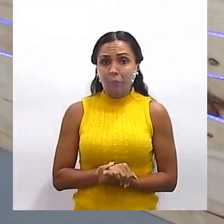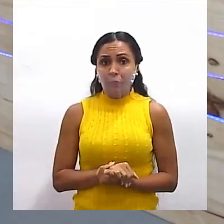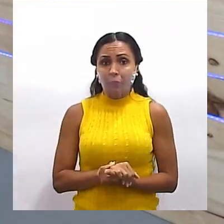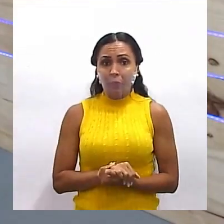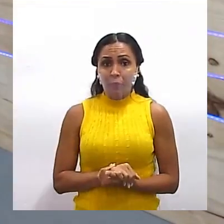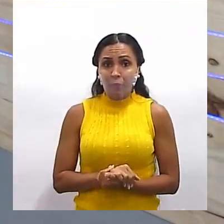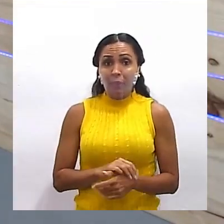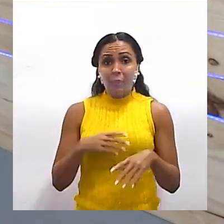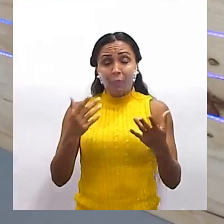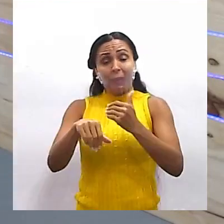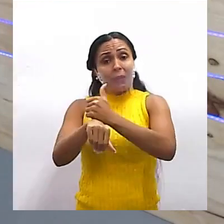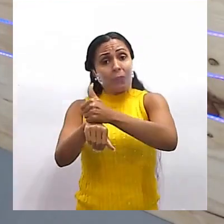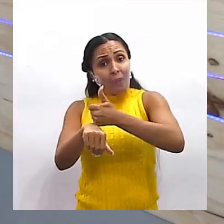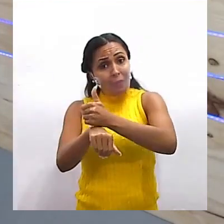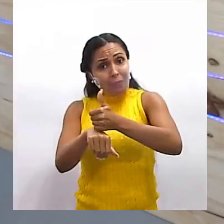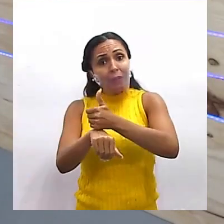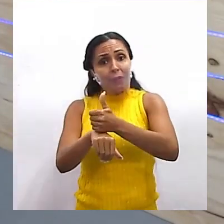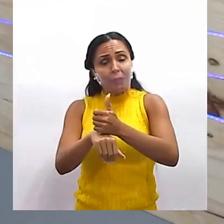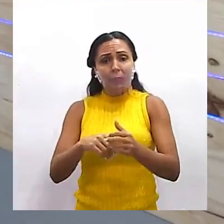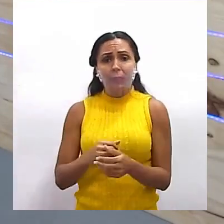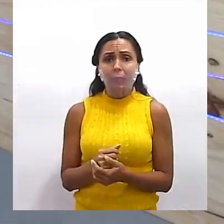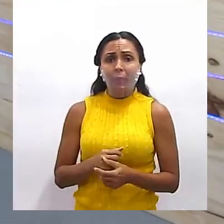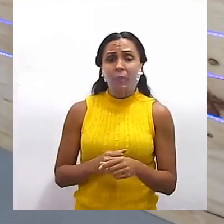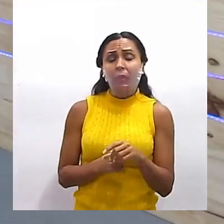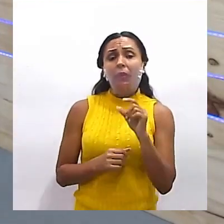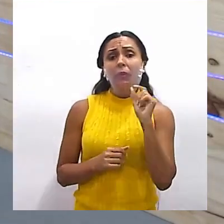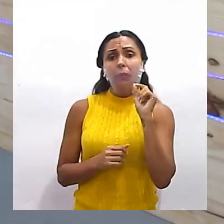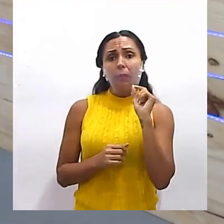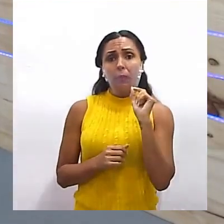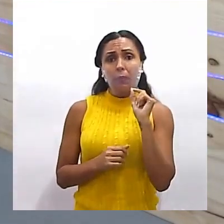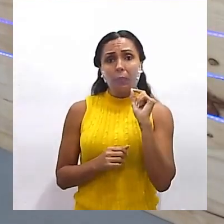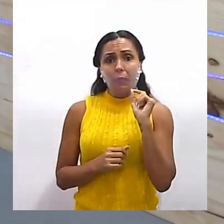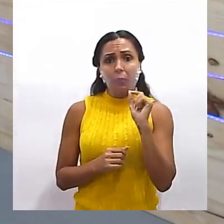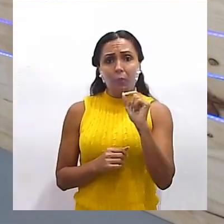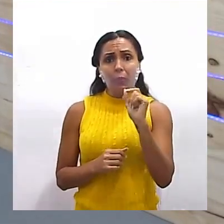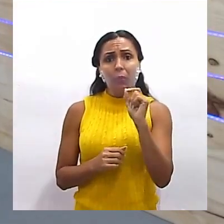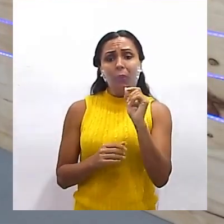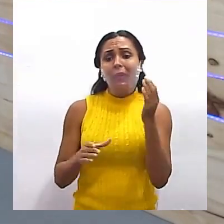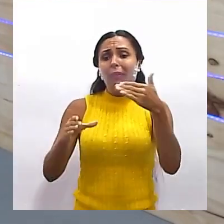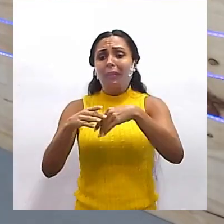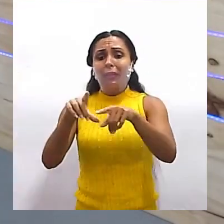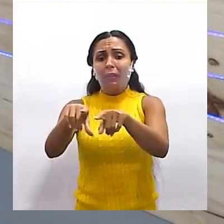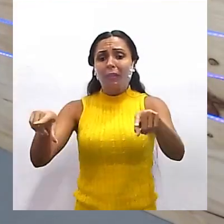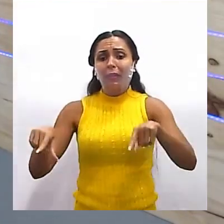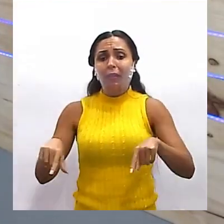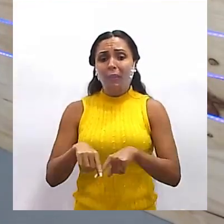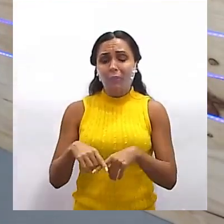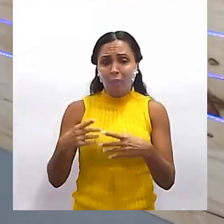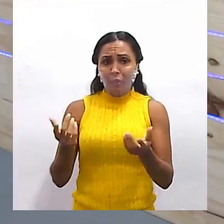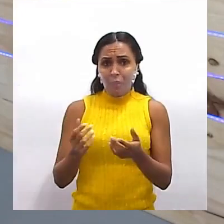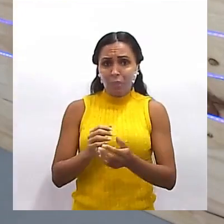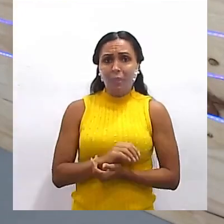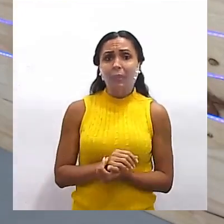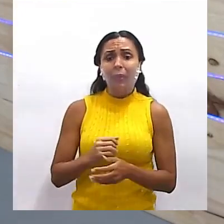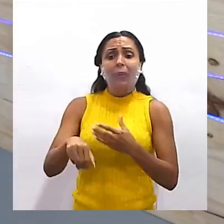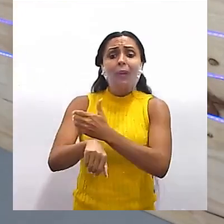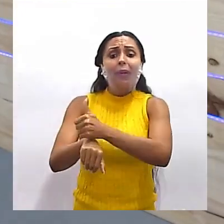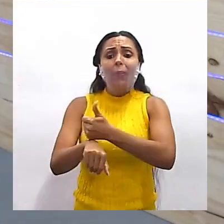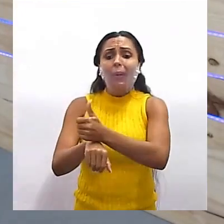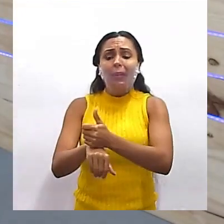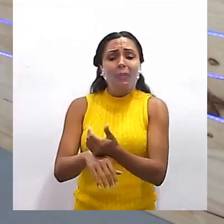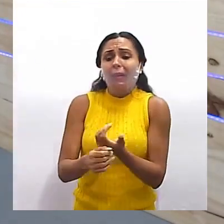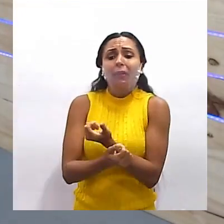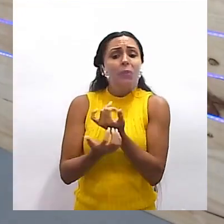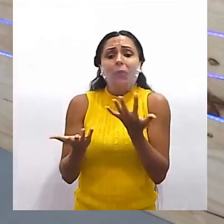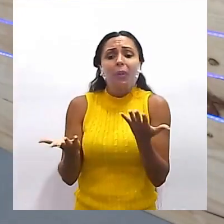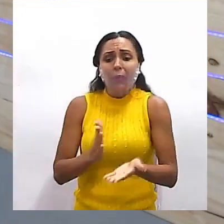da qualitativa. O que é que eu vou inspecionar dentro da caixa? Qual o nível de qualidade? Eu vou ter que chegar até o produto